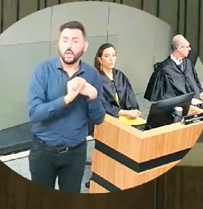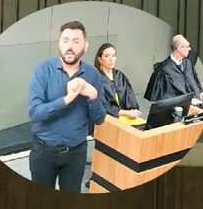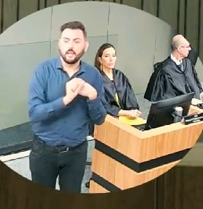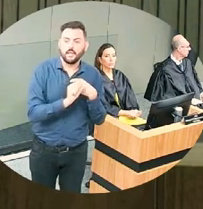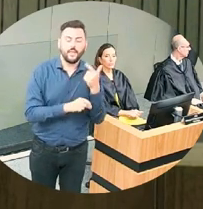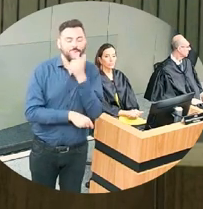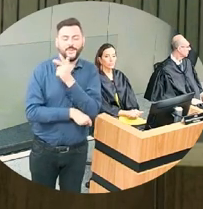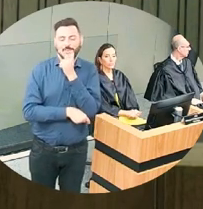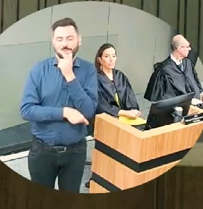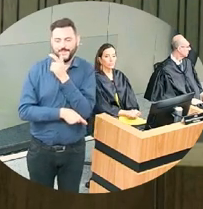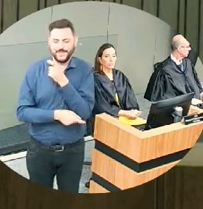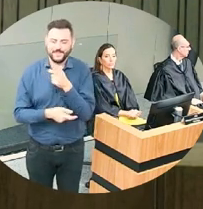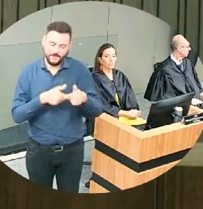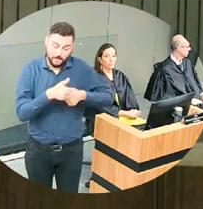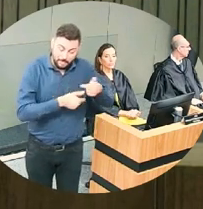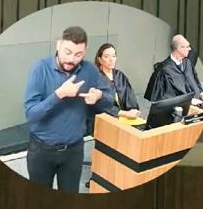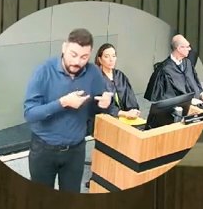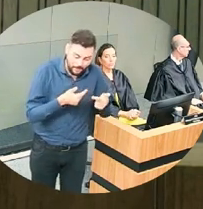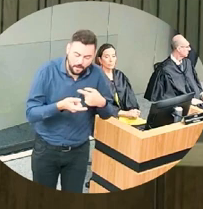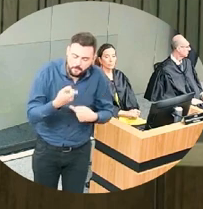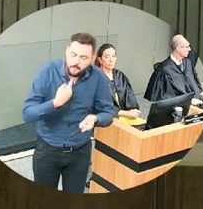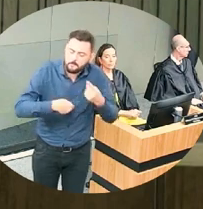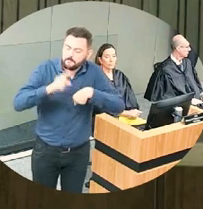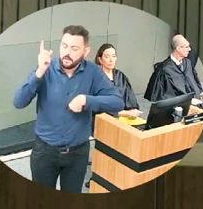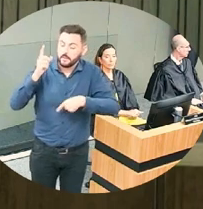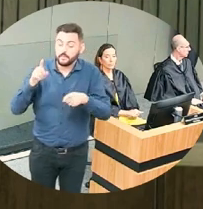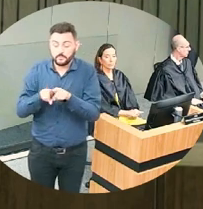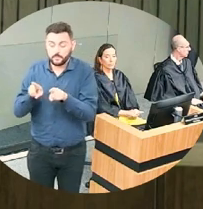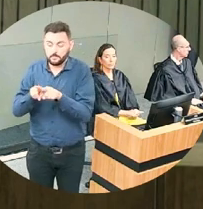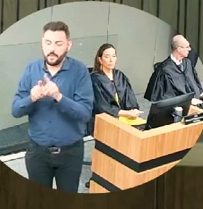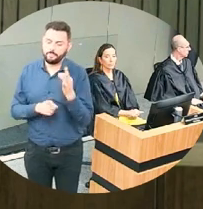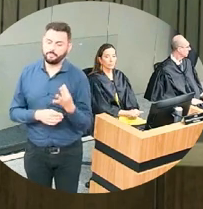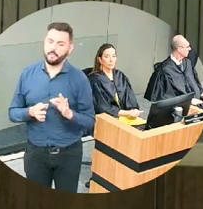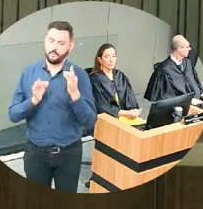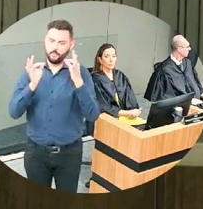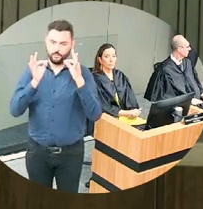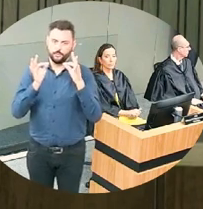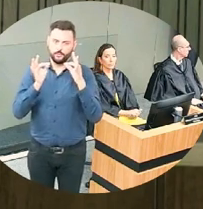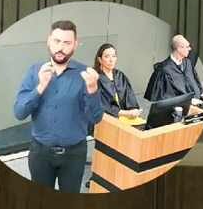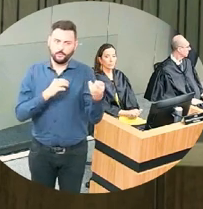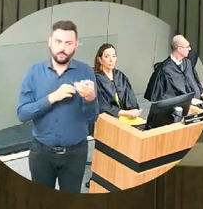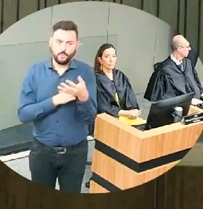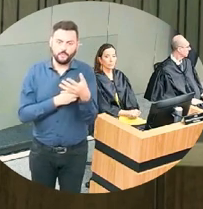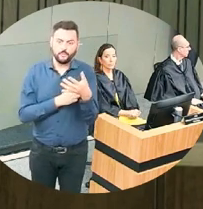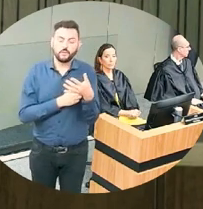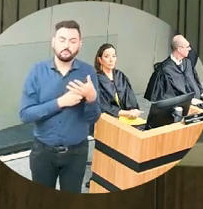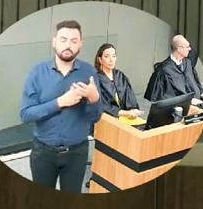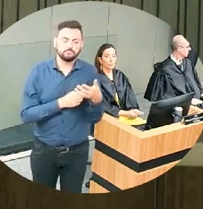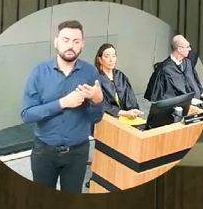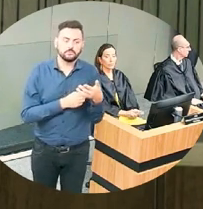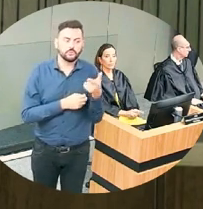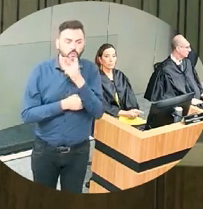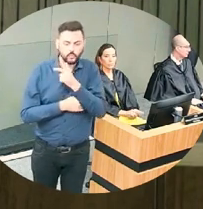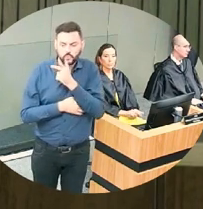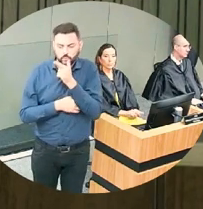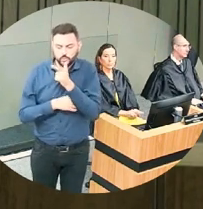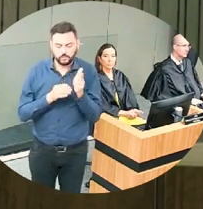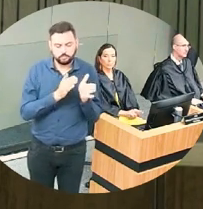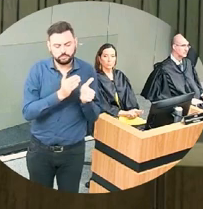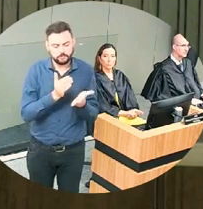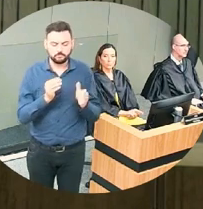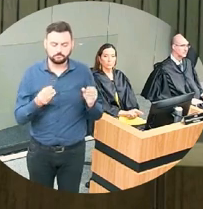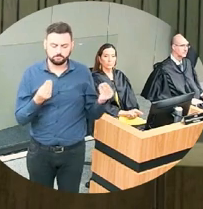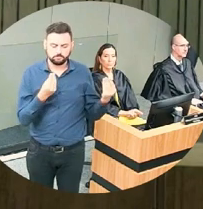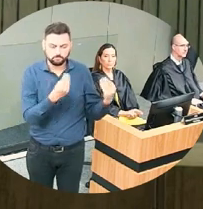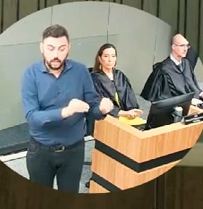ótimo investimento no campo da automatização e da tecnologia a automatização de rotinas né a